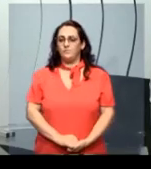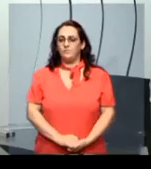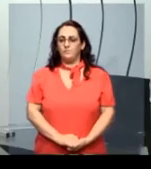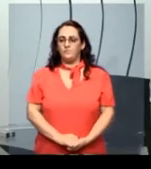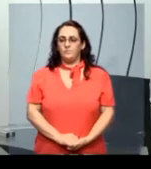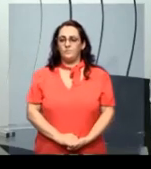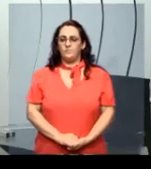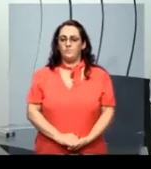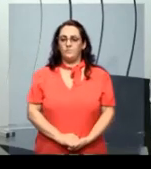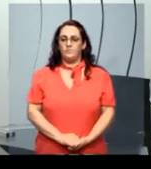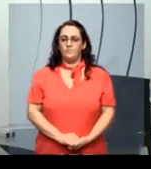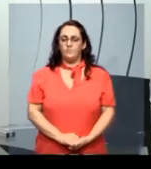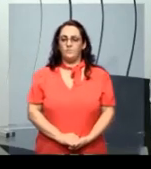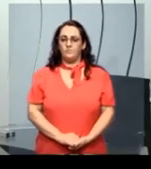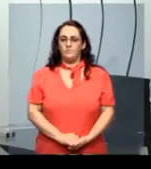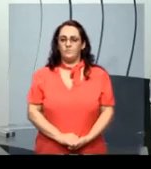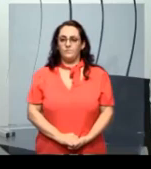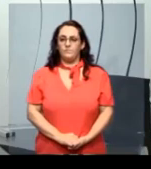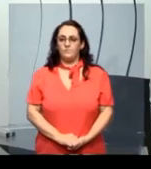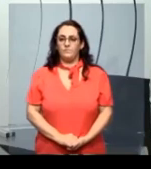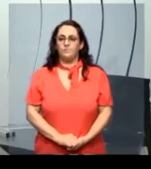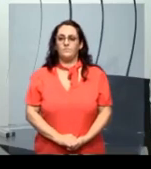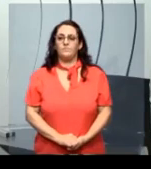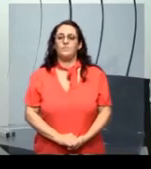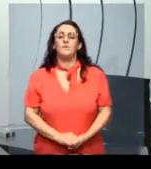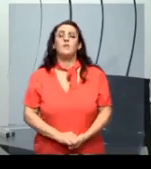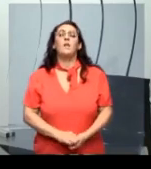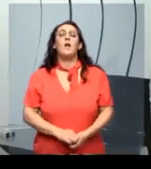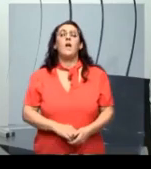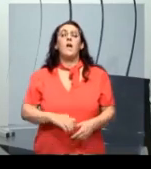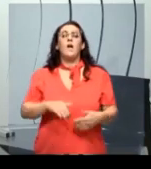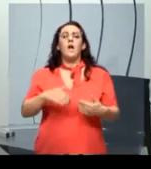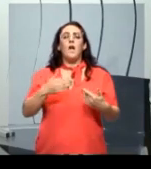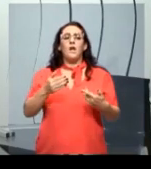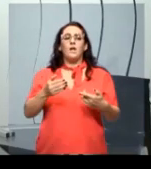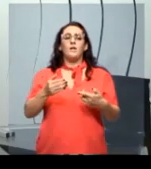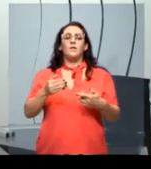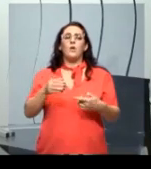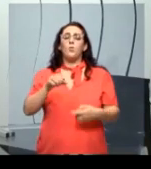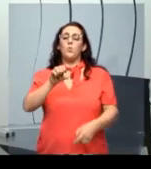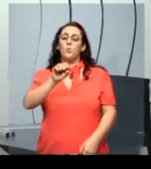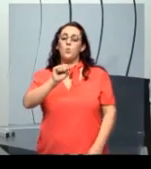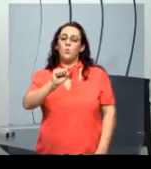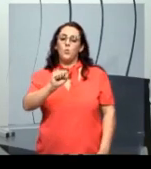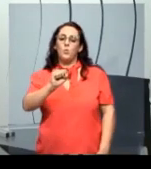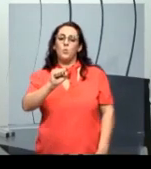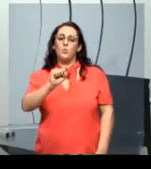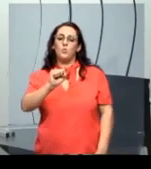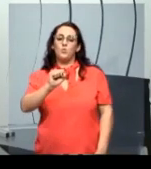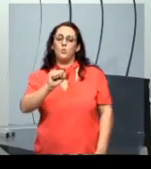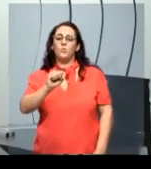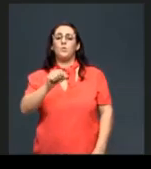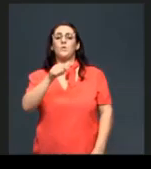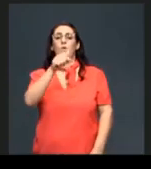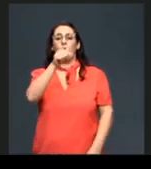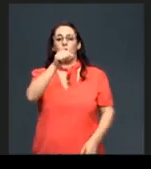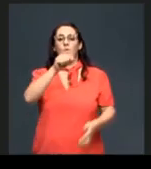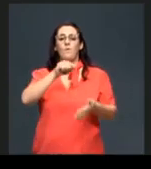56, 7 vezes 8. 7 vezes 8. 7 vezes 8, 56.